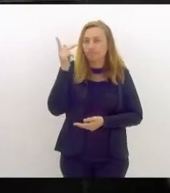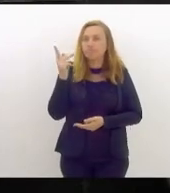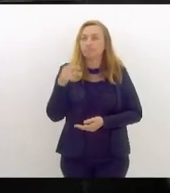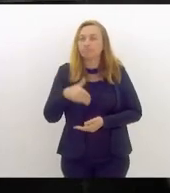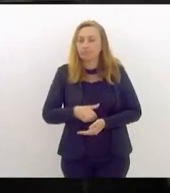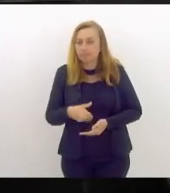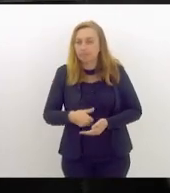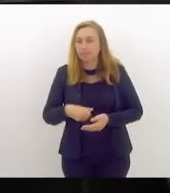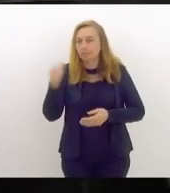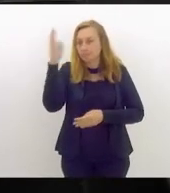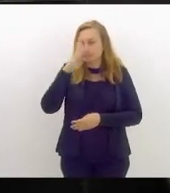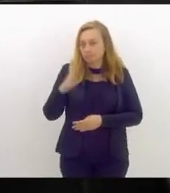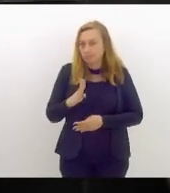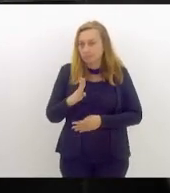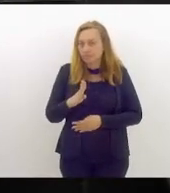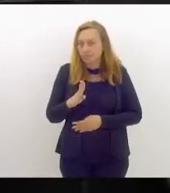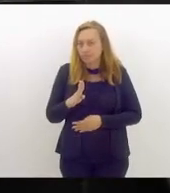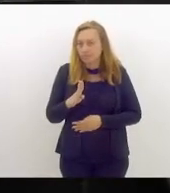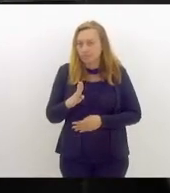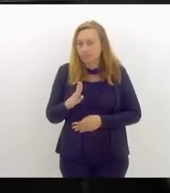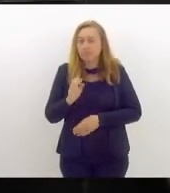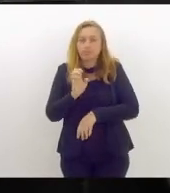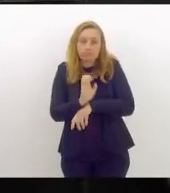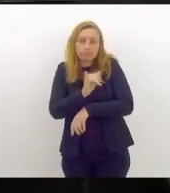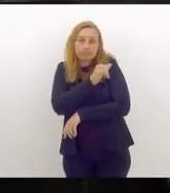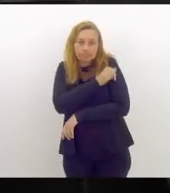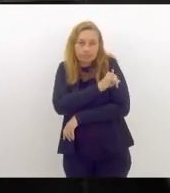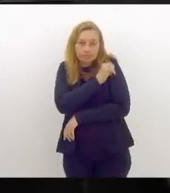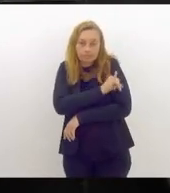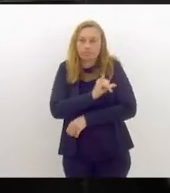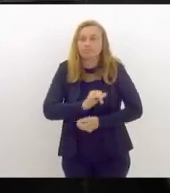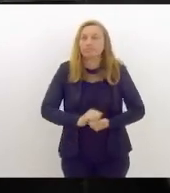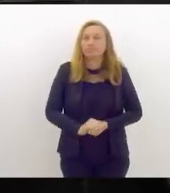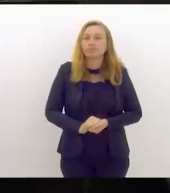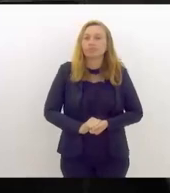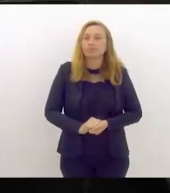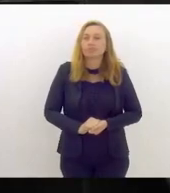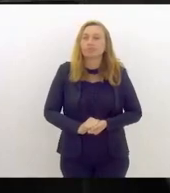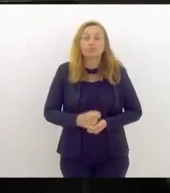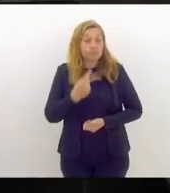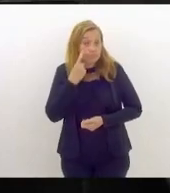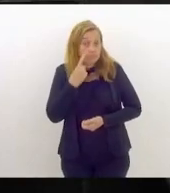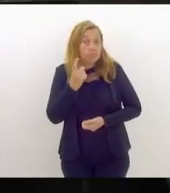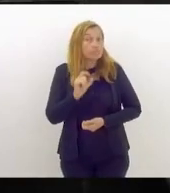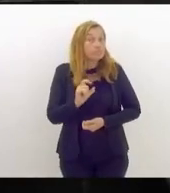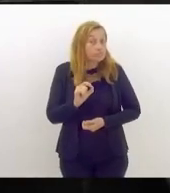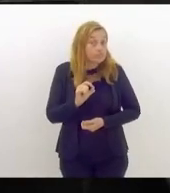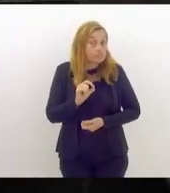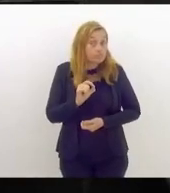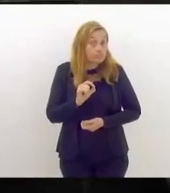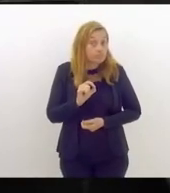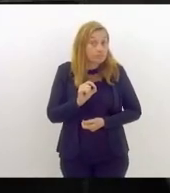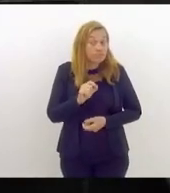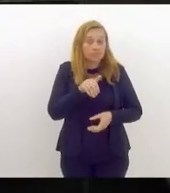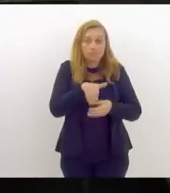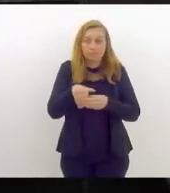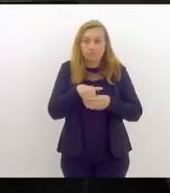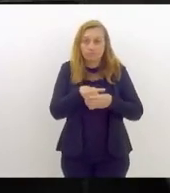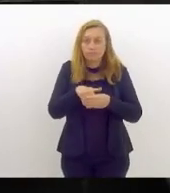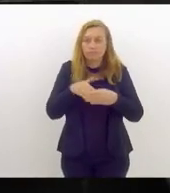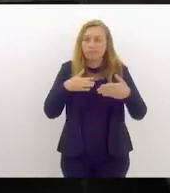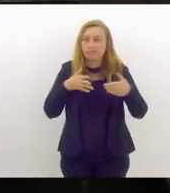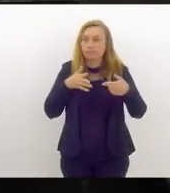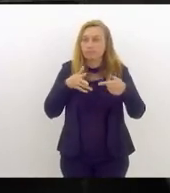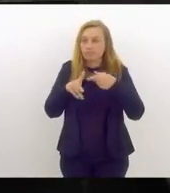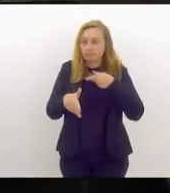fome no Brasil passam fome no Estado do Rio de Janeiro. E o que vemos? Medidas eleitoreiras que